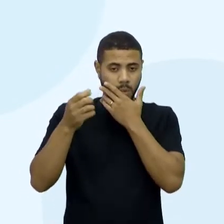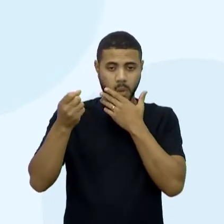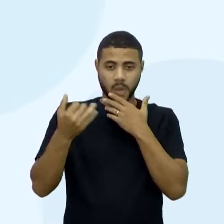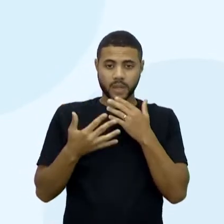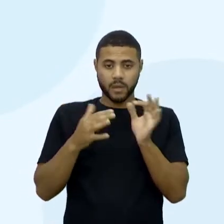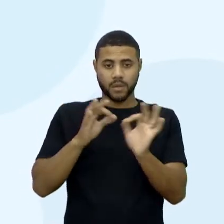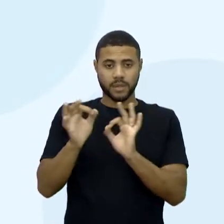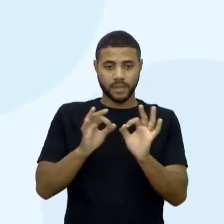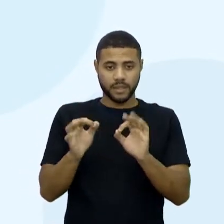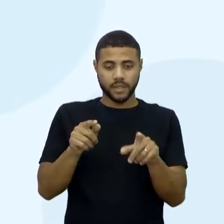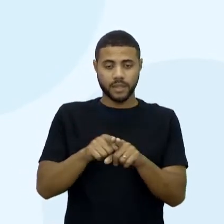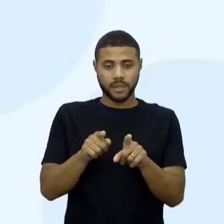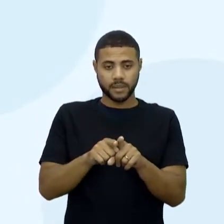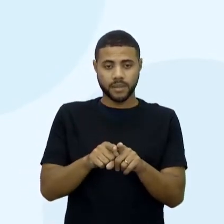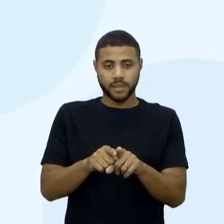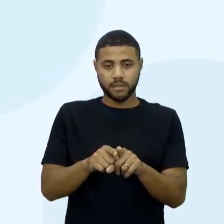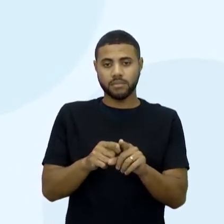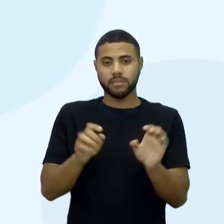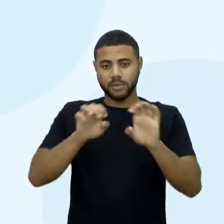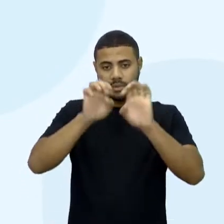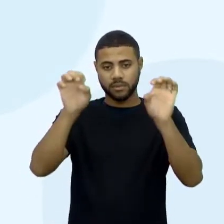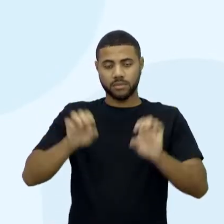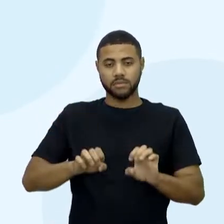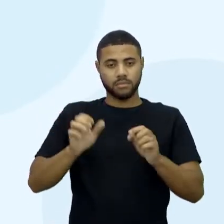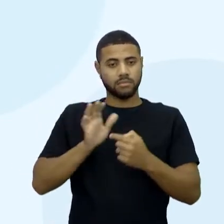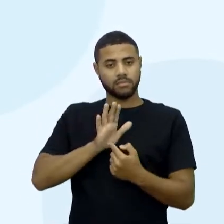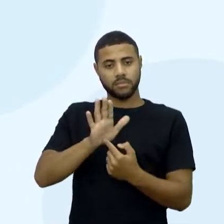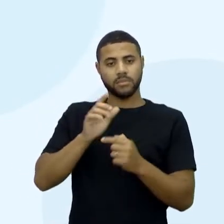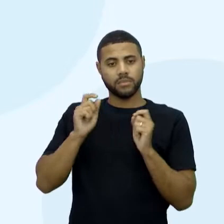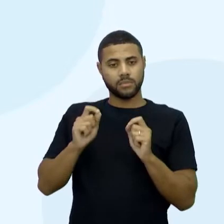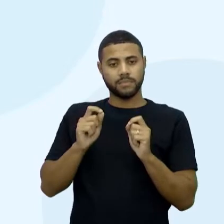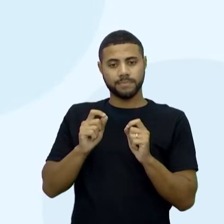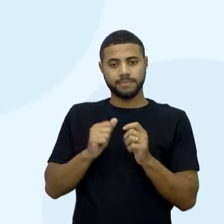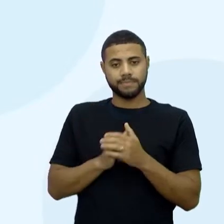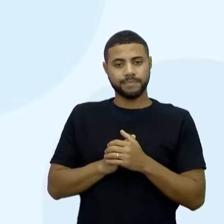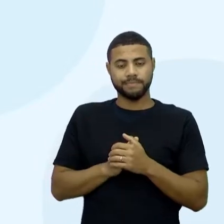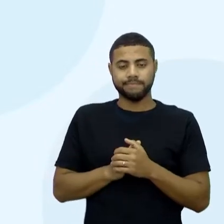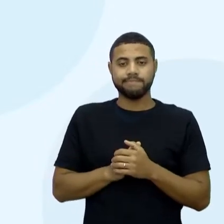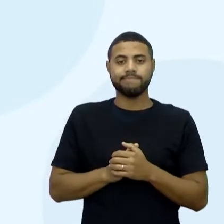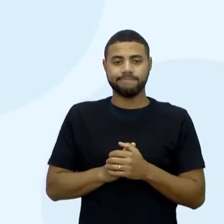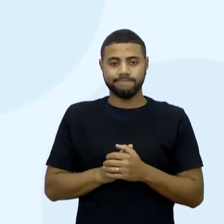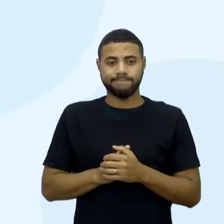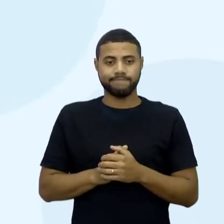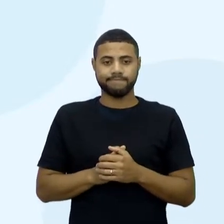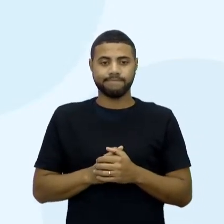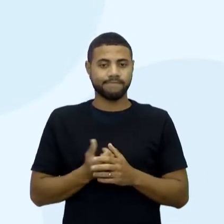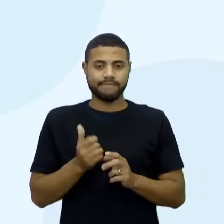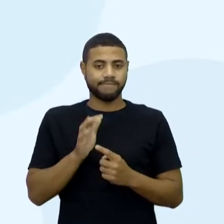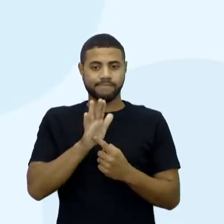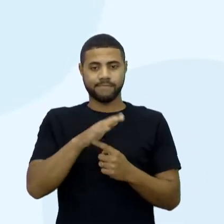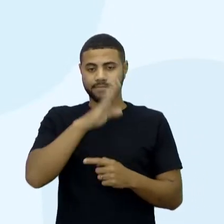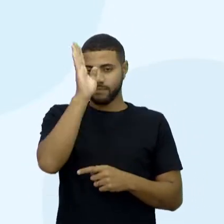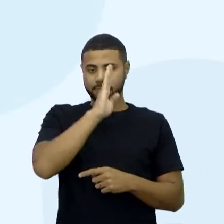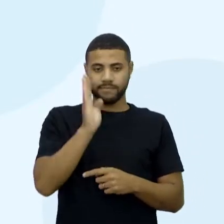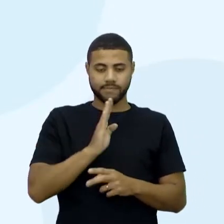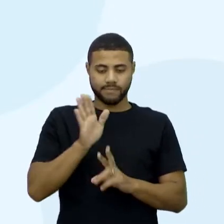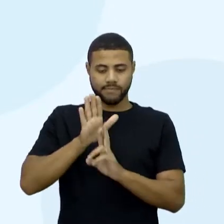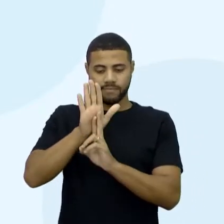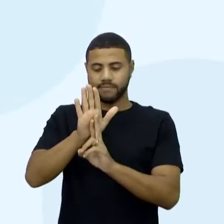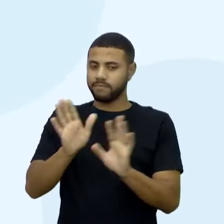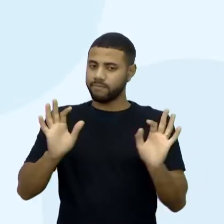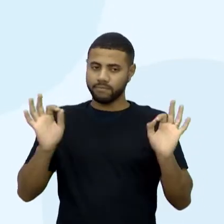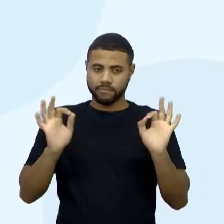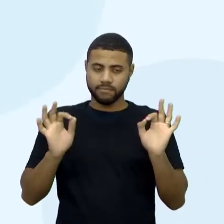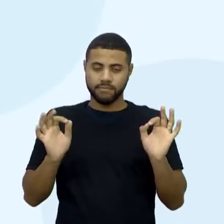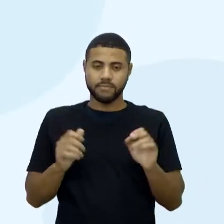organização supraestatal. Isso significa que não representa nenhum Estado nacional